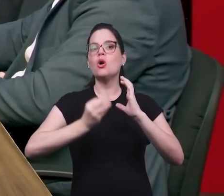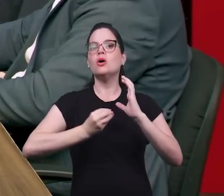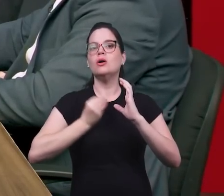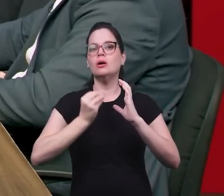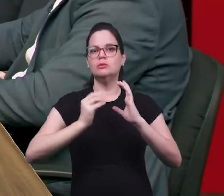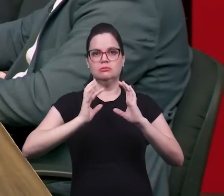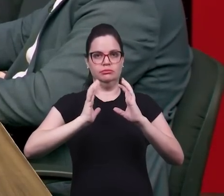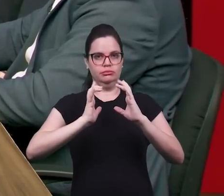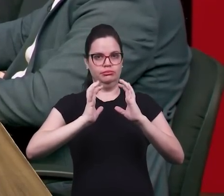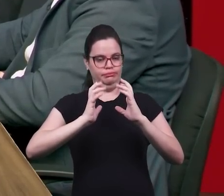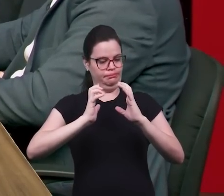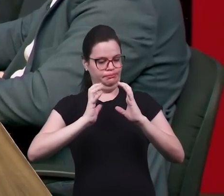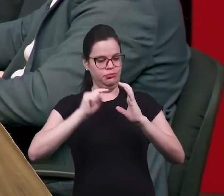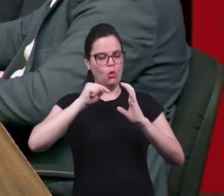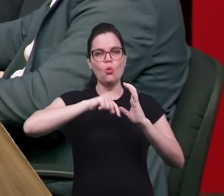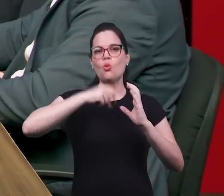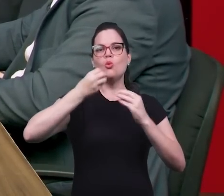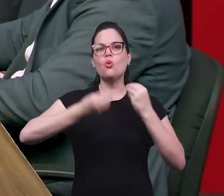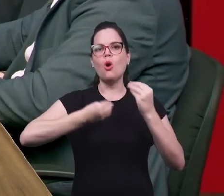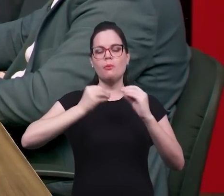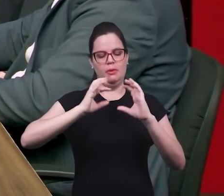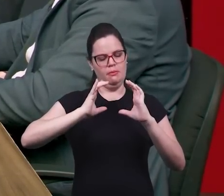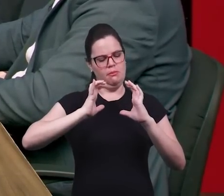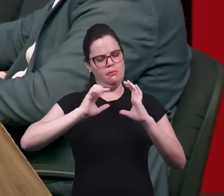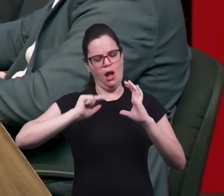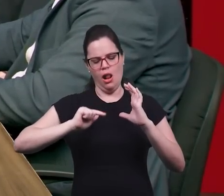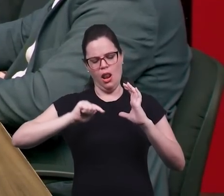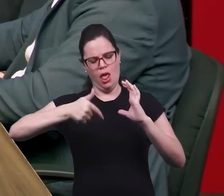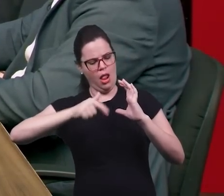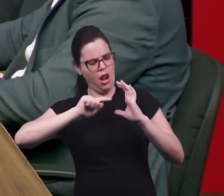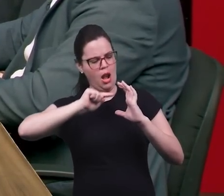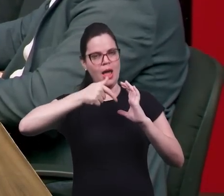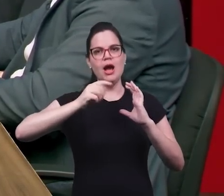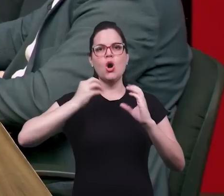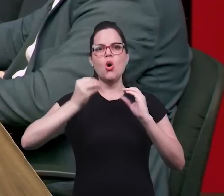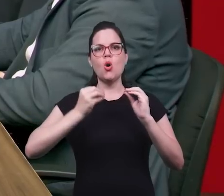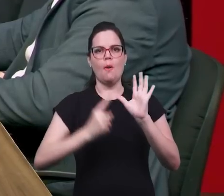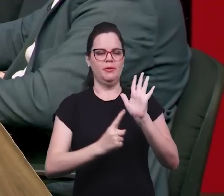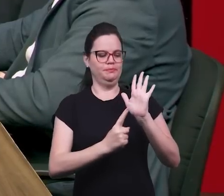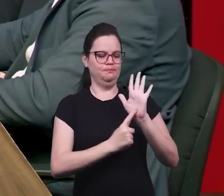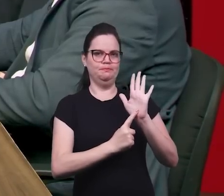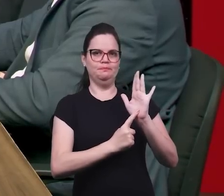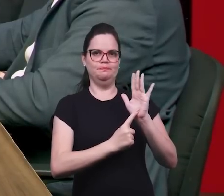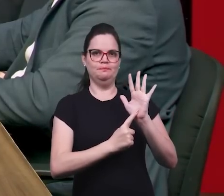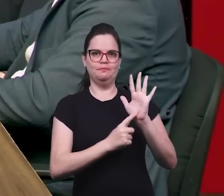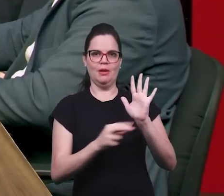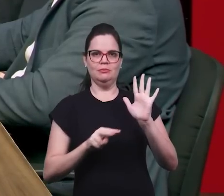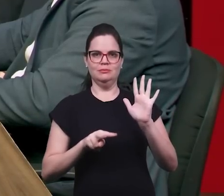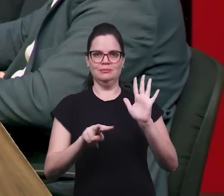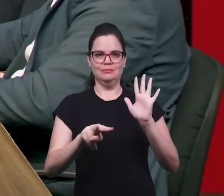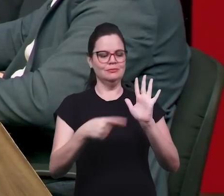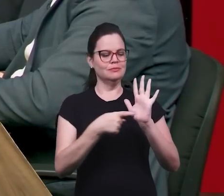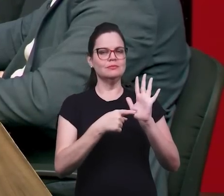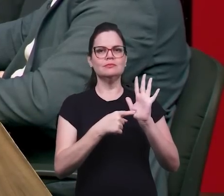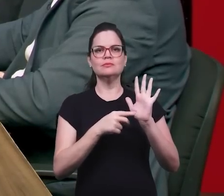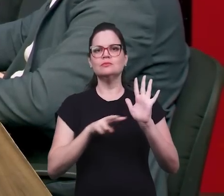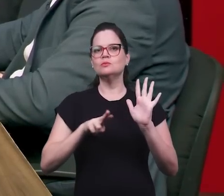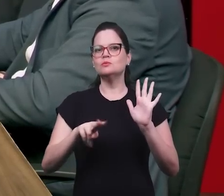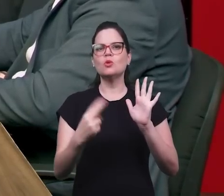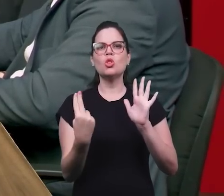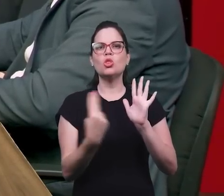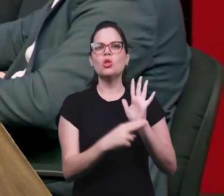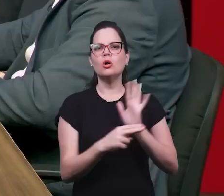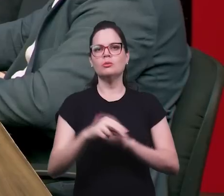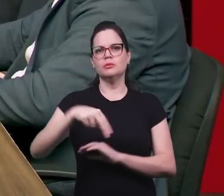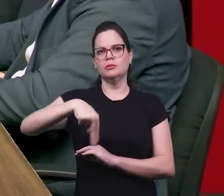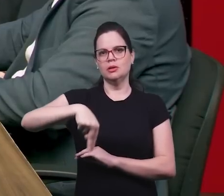dá as ações, essa rede neural, em relação à música, às notas